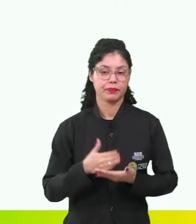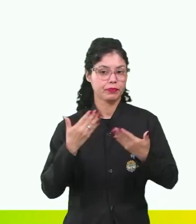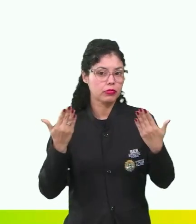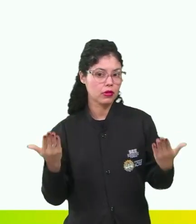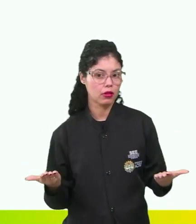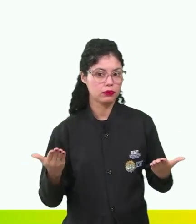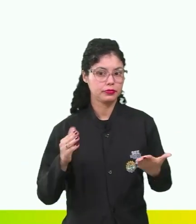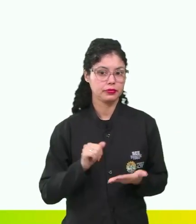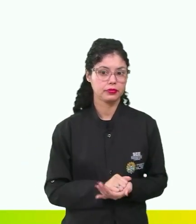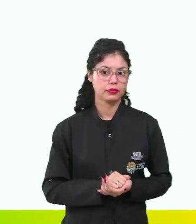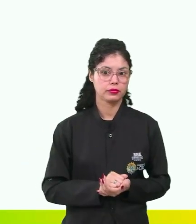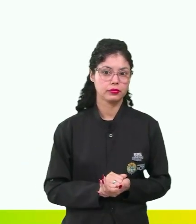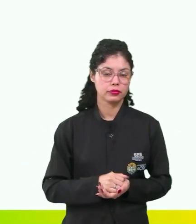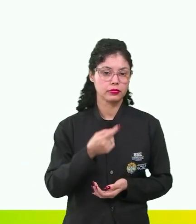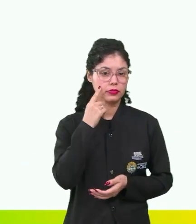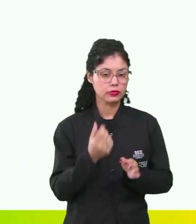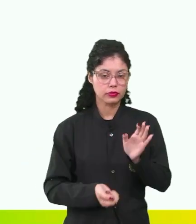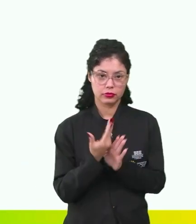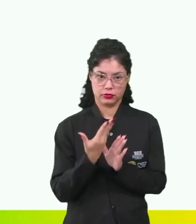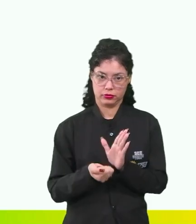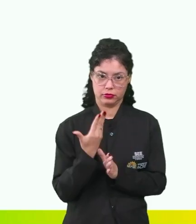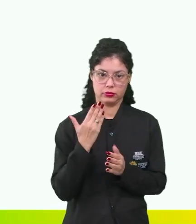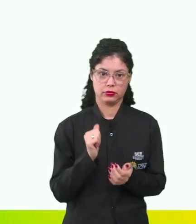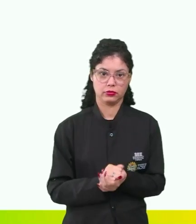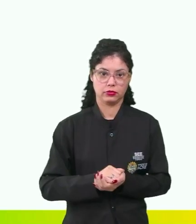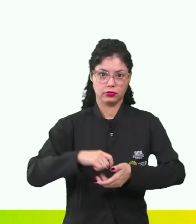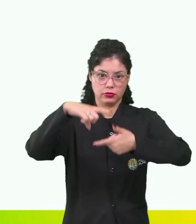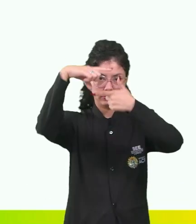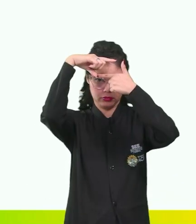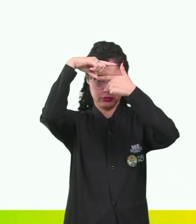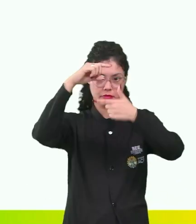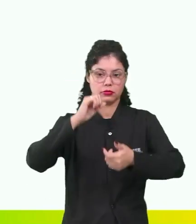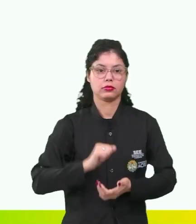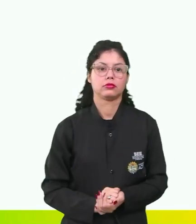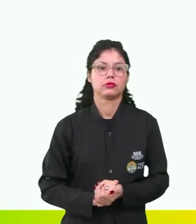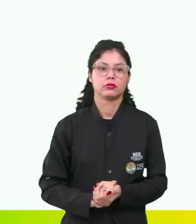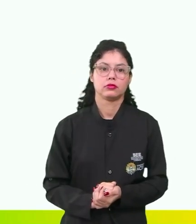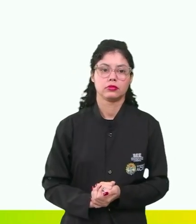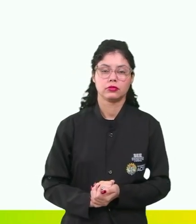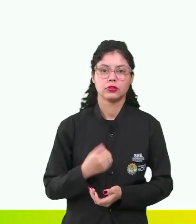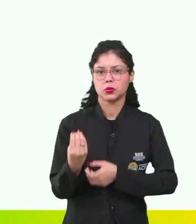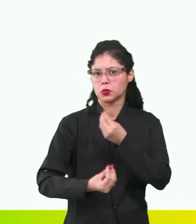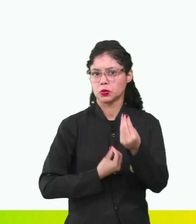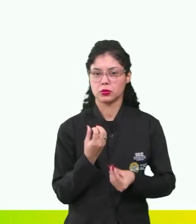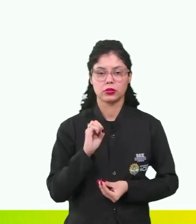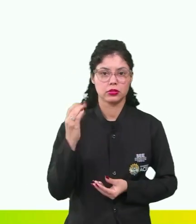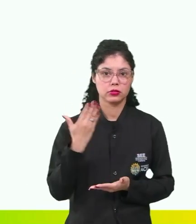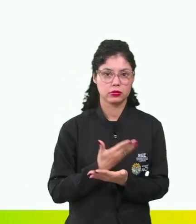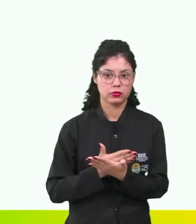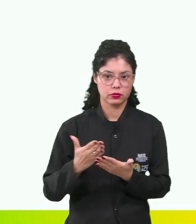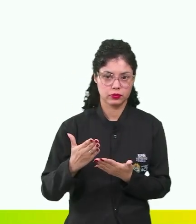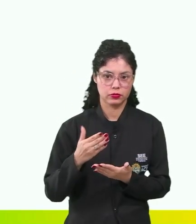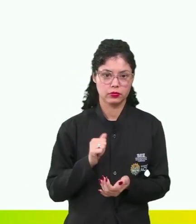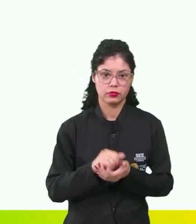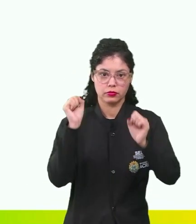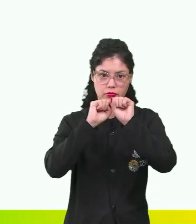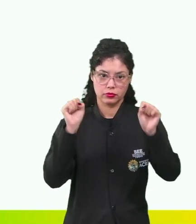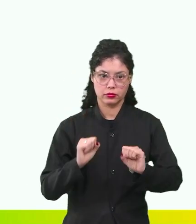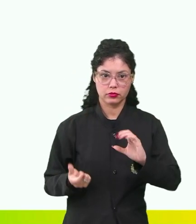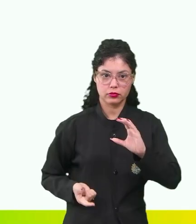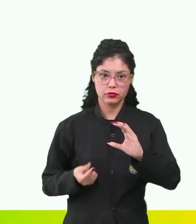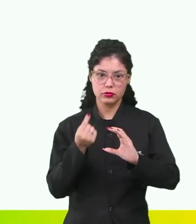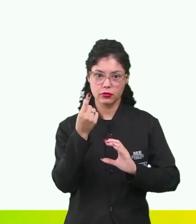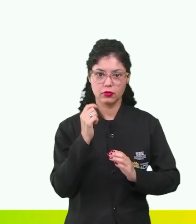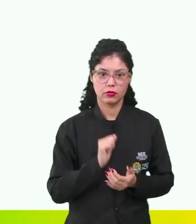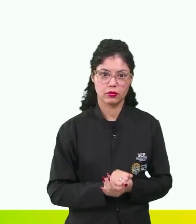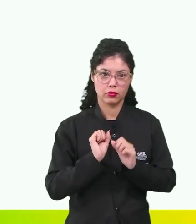então, origens da alienação no consumo. Então, como é que ela começa? Então, o sistema